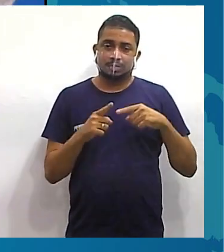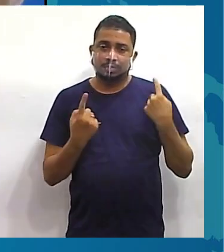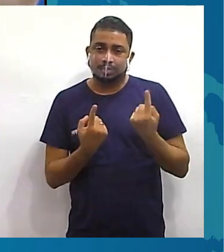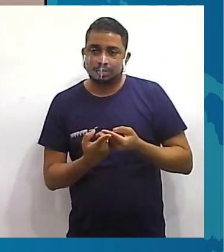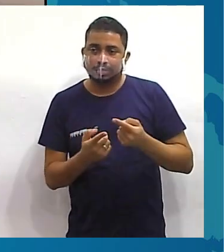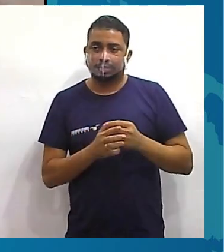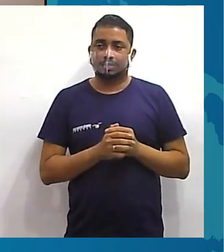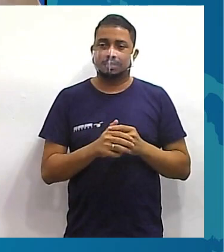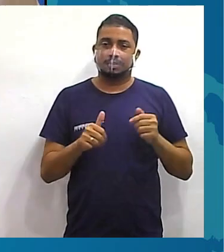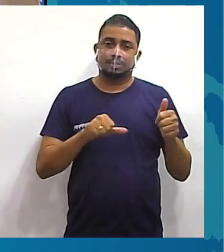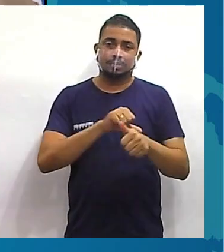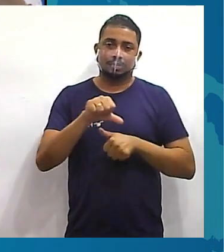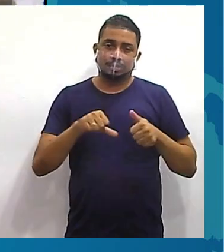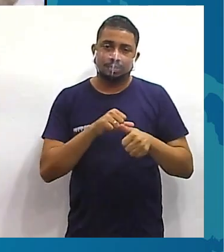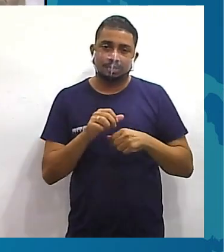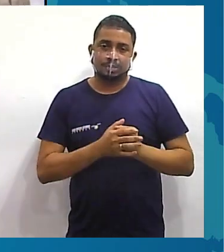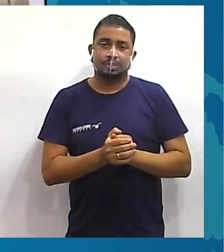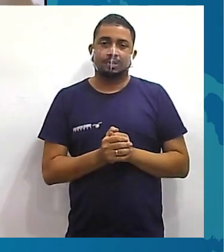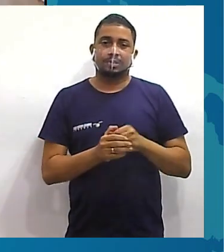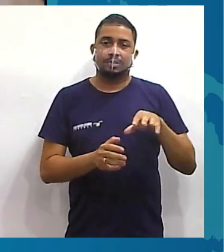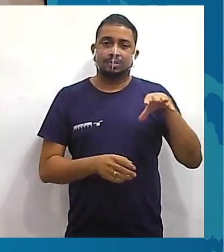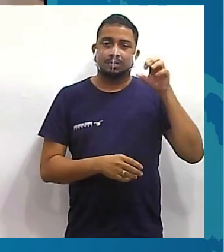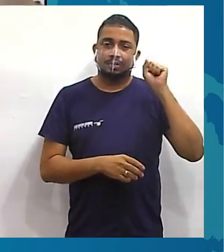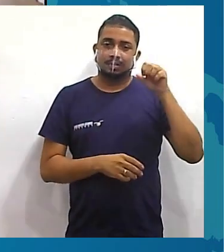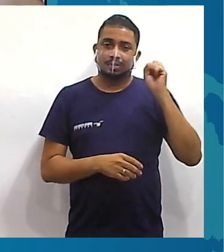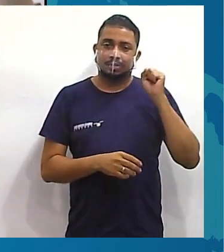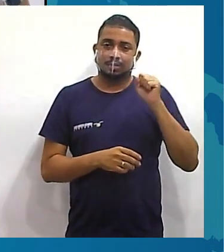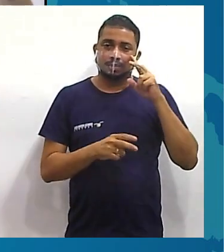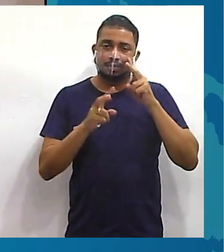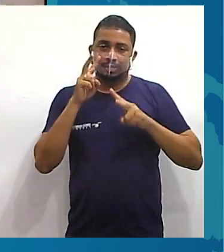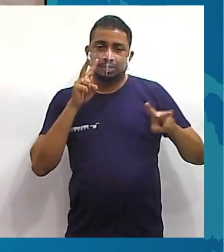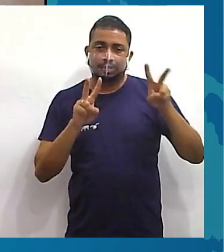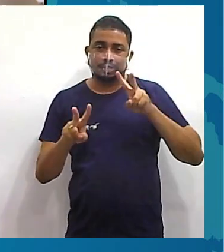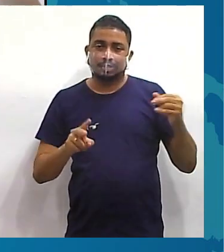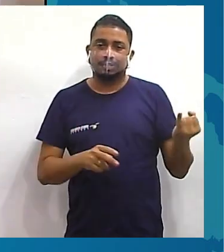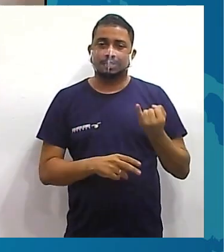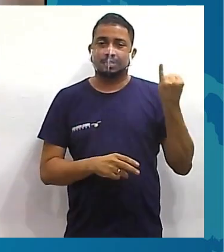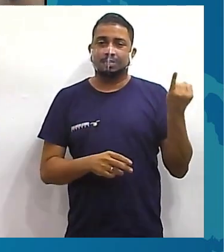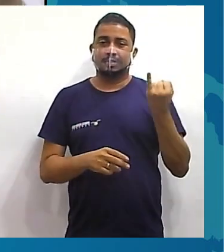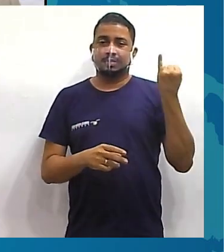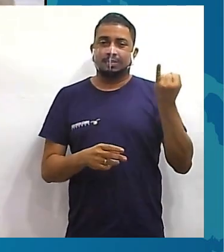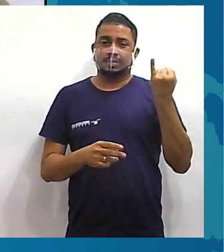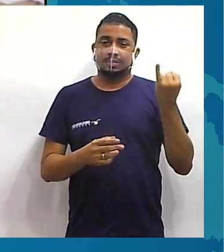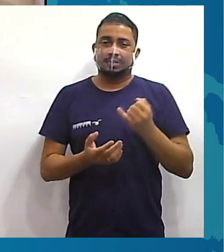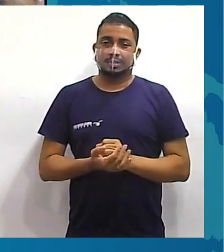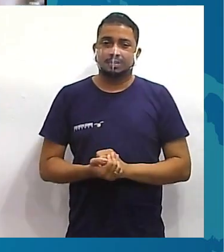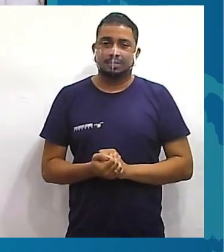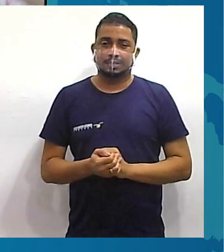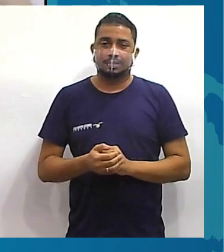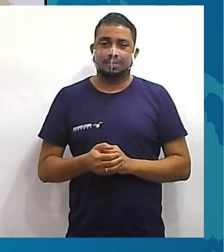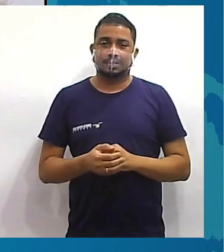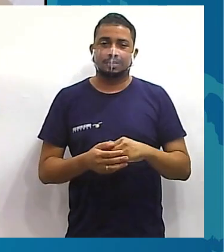de troca, de escuta. Esse olhar também é muito importante, o olhar, a escuta, né, dos membros do